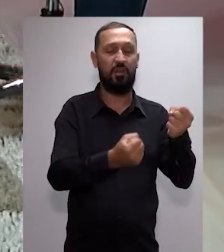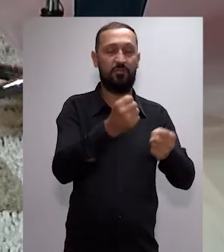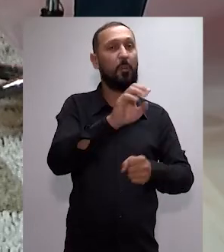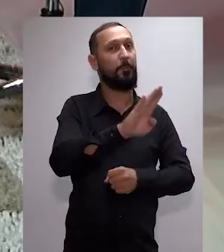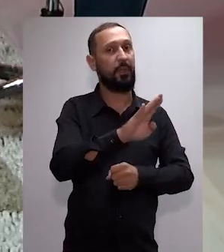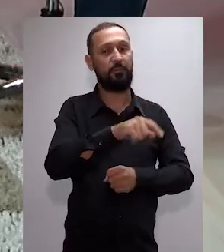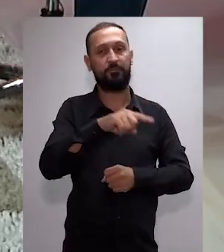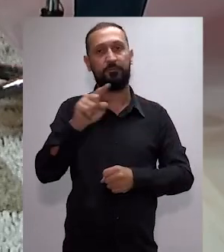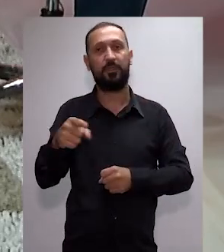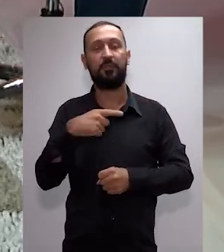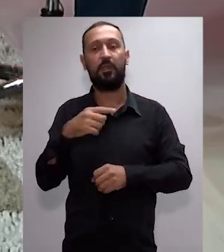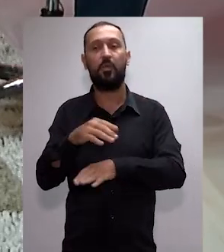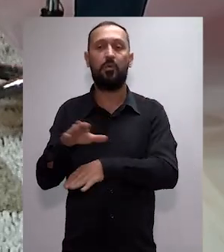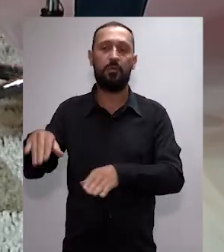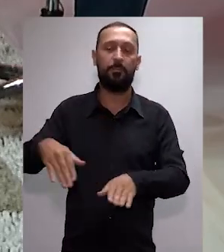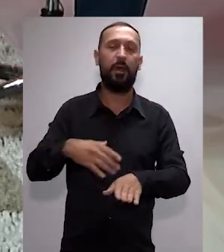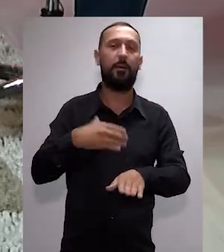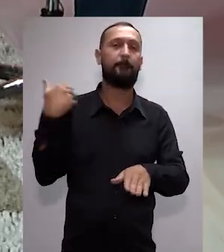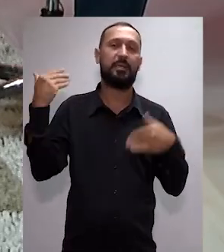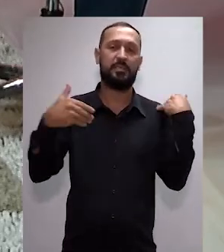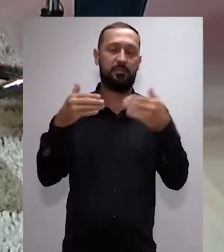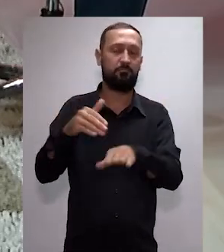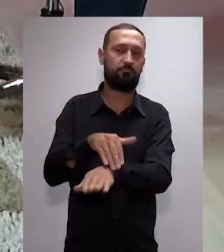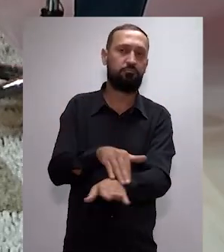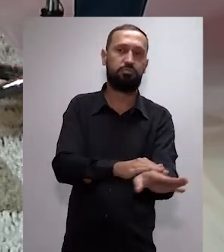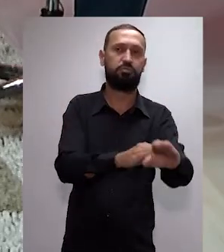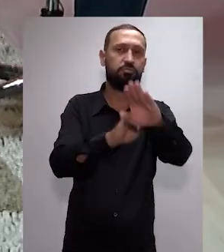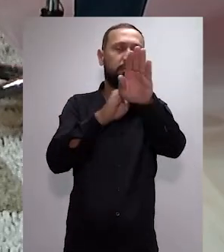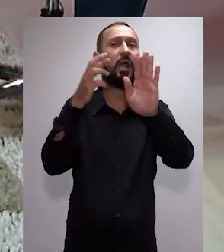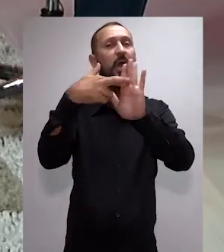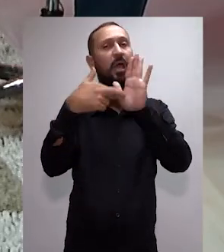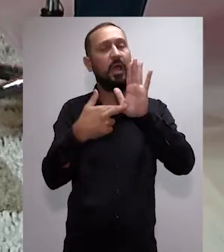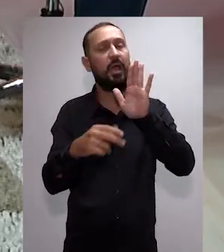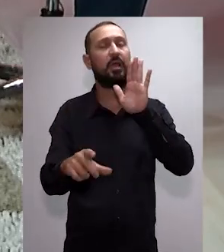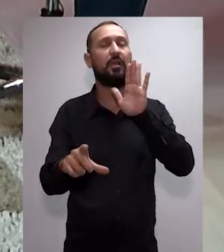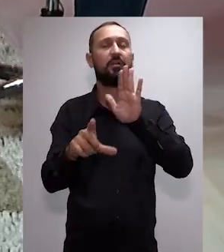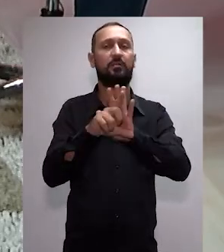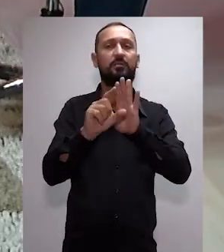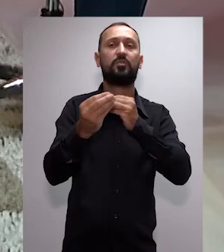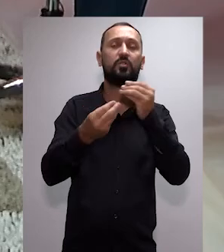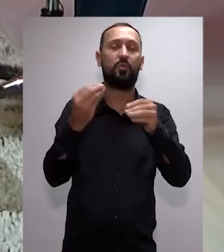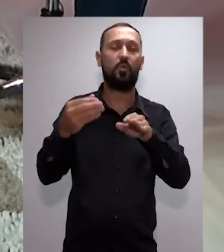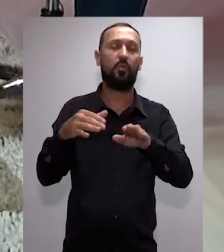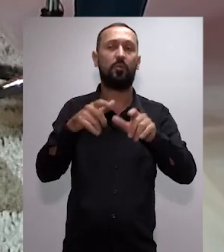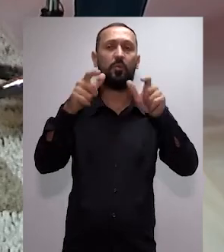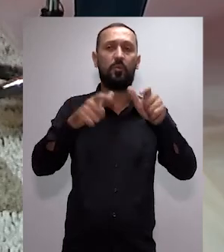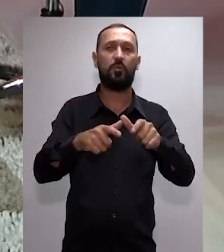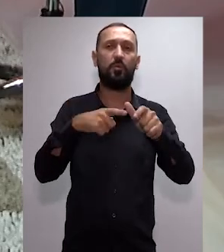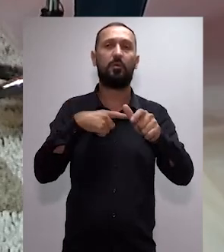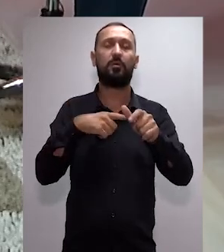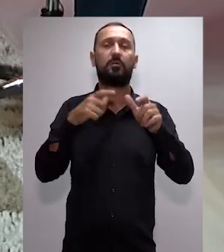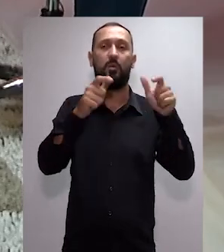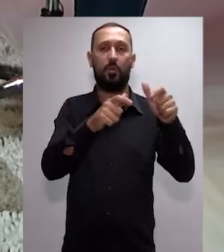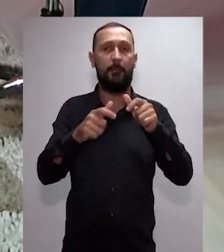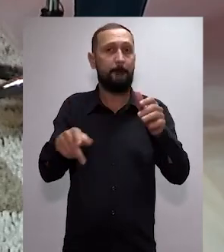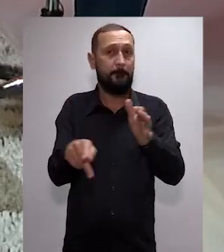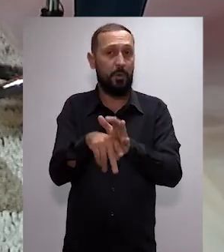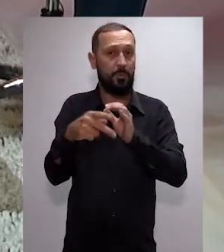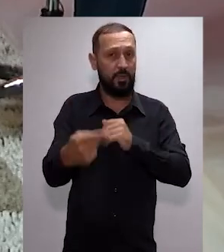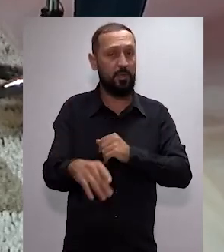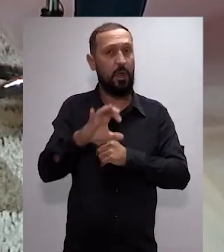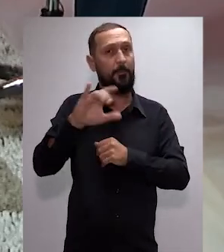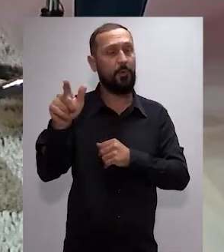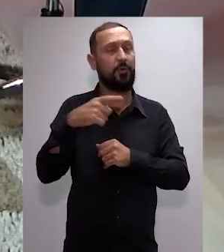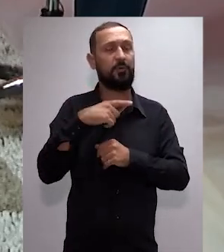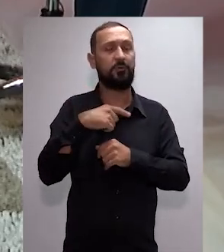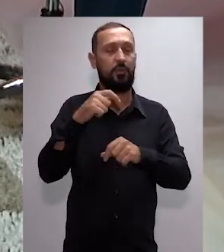primeira habilitação, e tem a parte do percurso, que é onde a gente ensina as regras de trânsito, as regras de circulação em uns bairros específicos